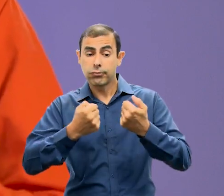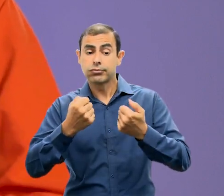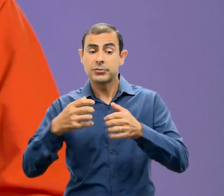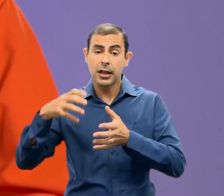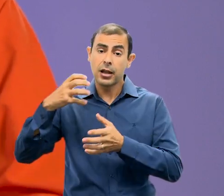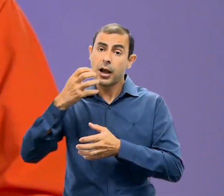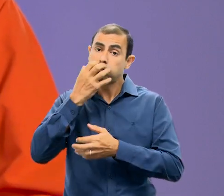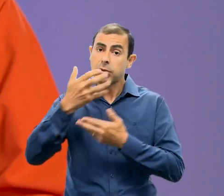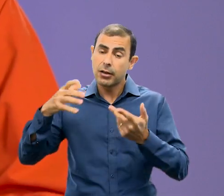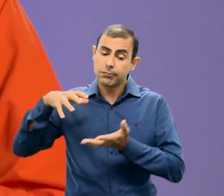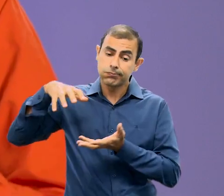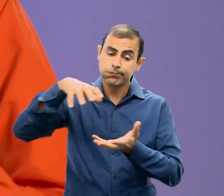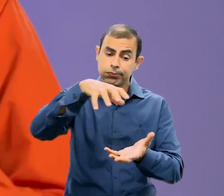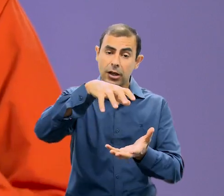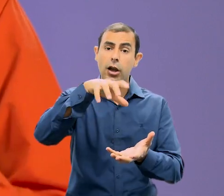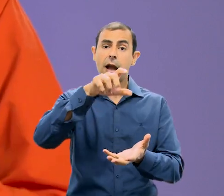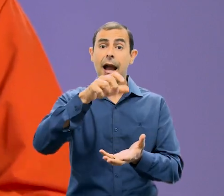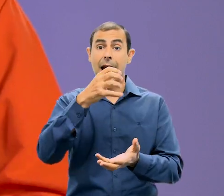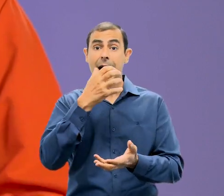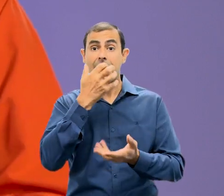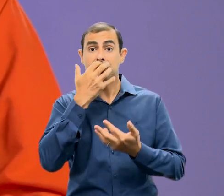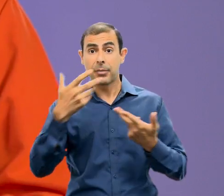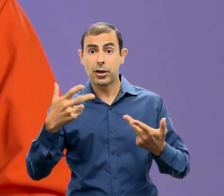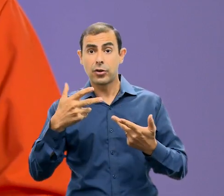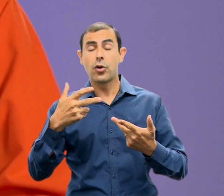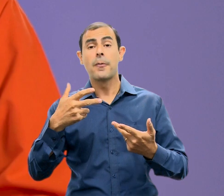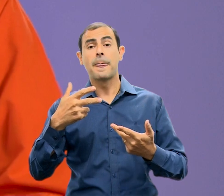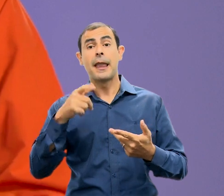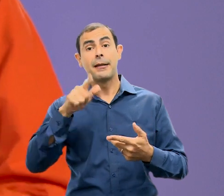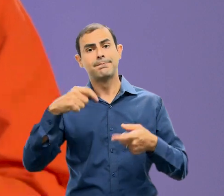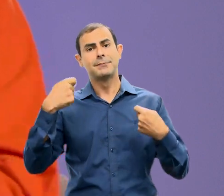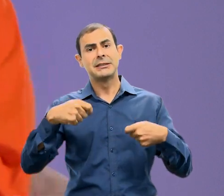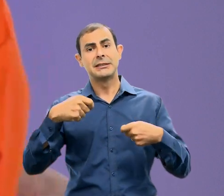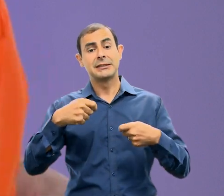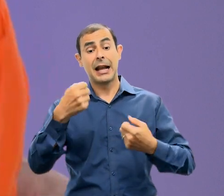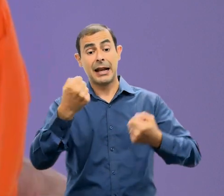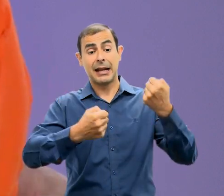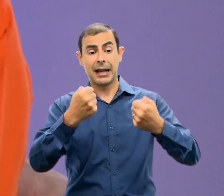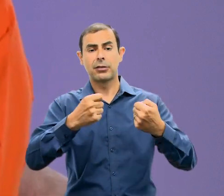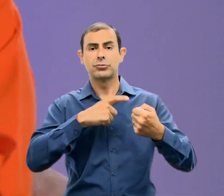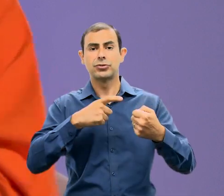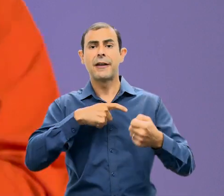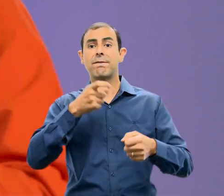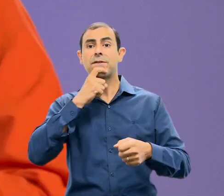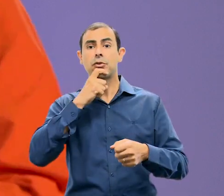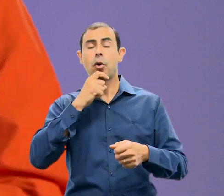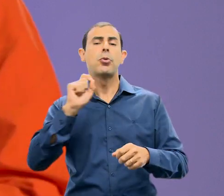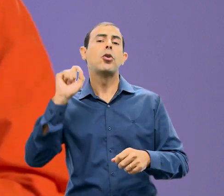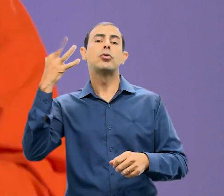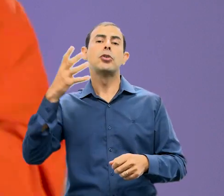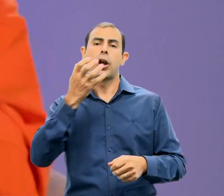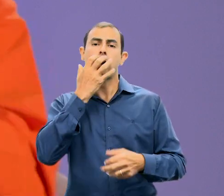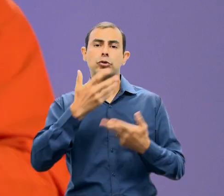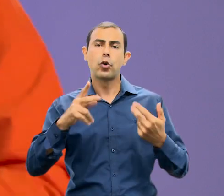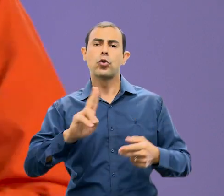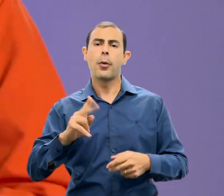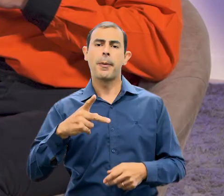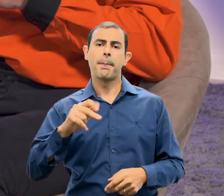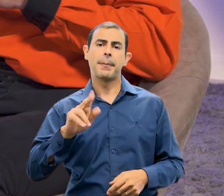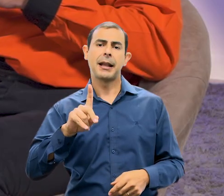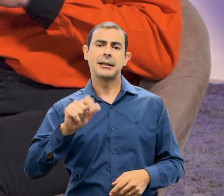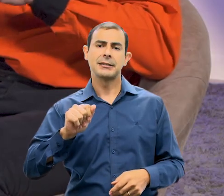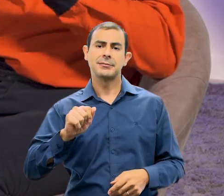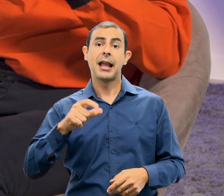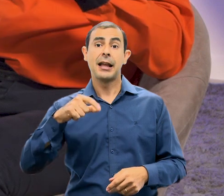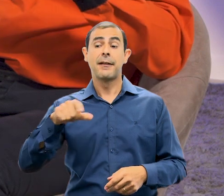veículos que tenham ar-condicionado. O que aconteceu com a cadelinha Prada especificamente é que ela foi para o banho, ela passou quase 6 horas aguardando ser entregue